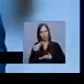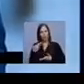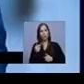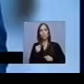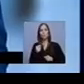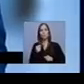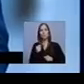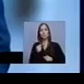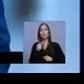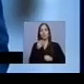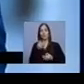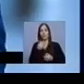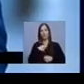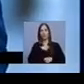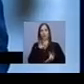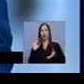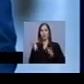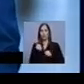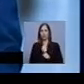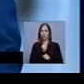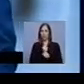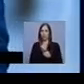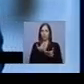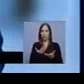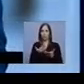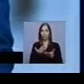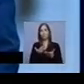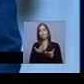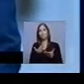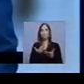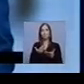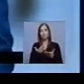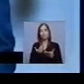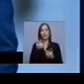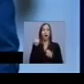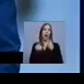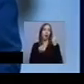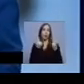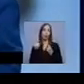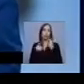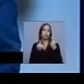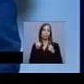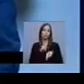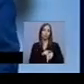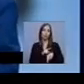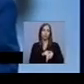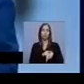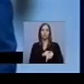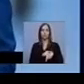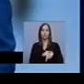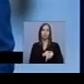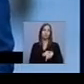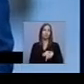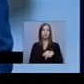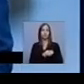nós não estamos a trabalhar e particularmente a incriminados em terminar as posições das organizações com sai joão quadros intermédios